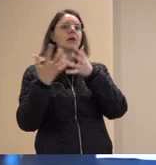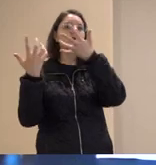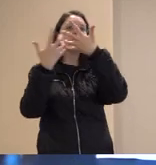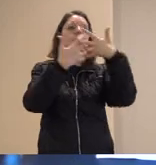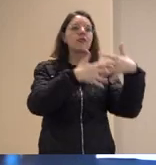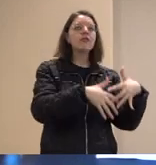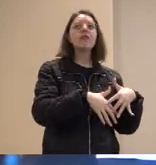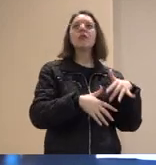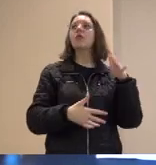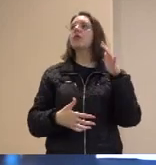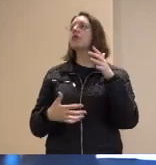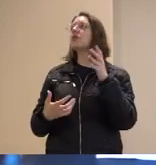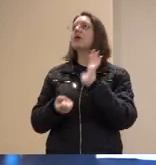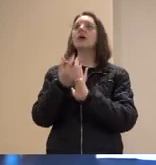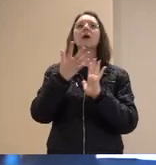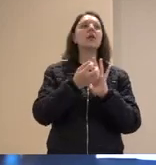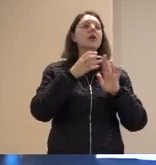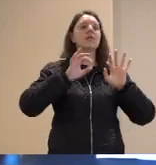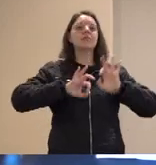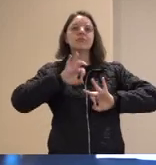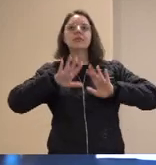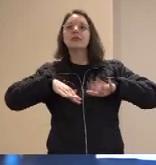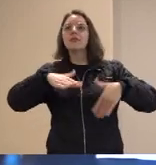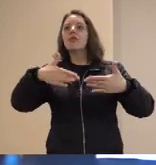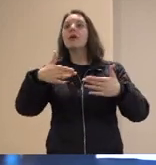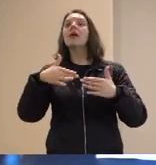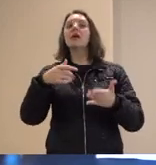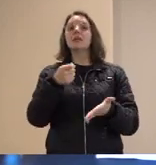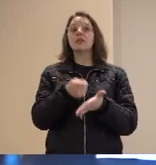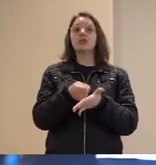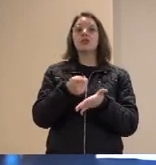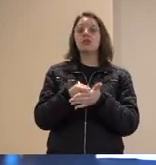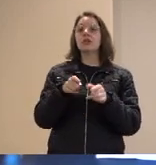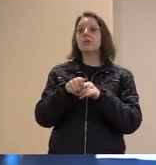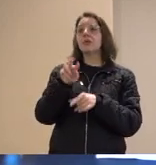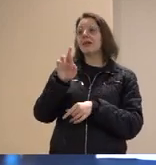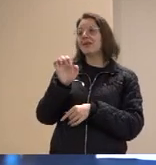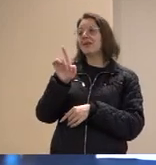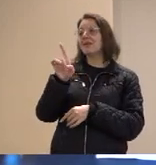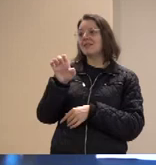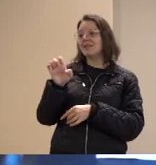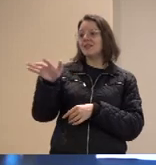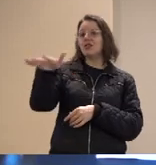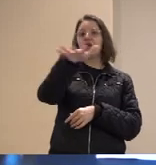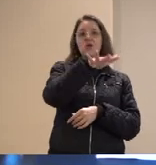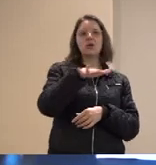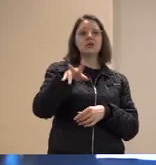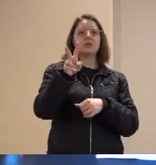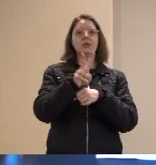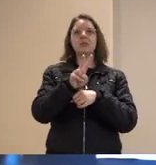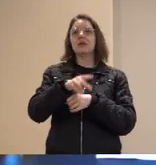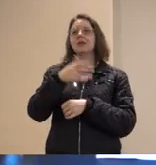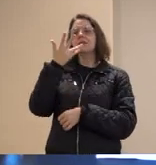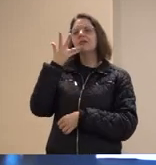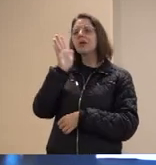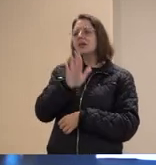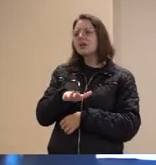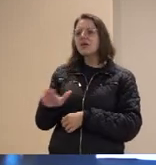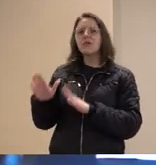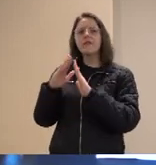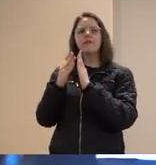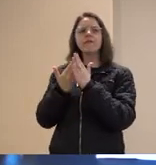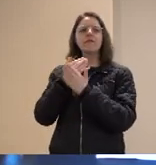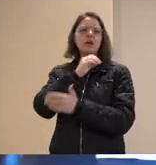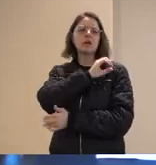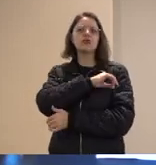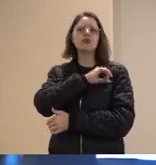de buscar a rede, e exigir a participação deles em tudo, desde a educação infantil,